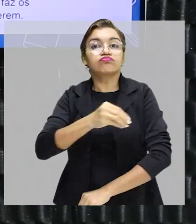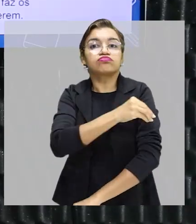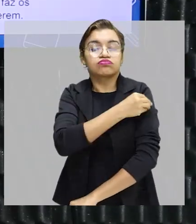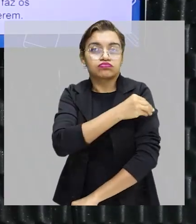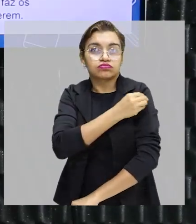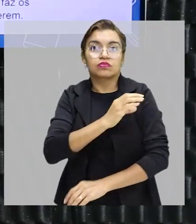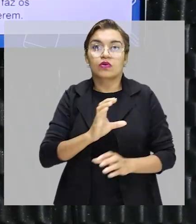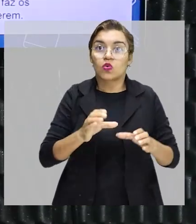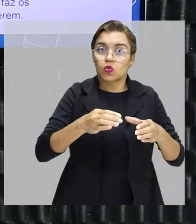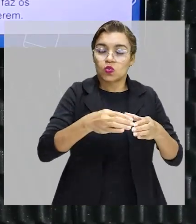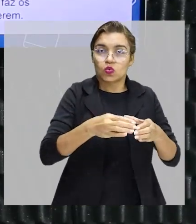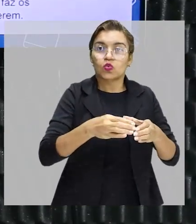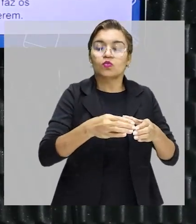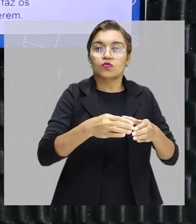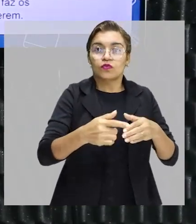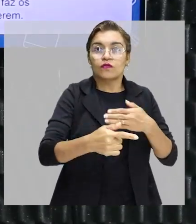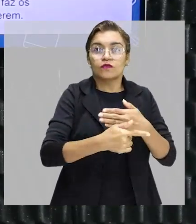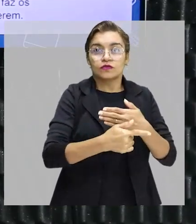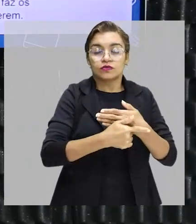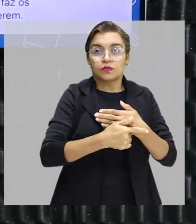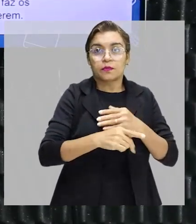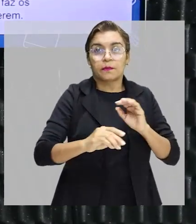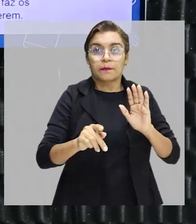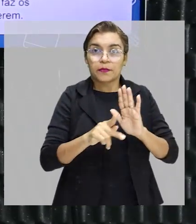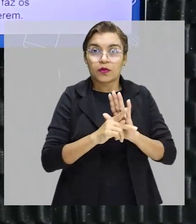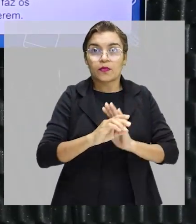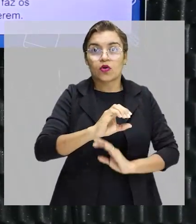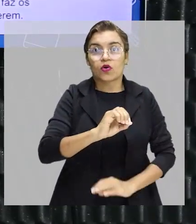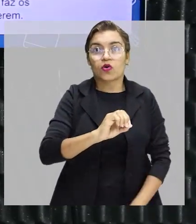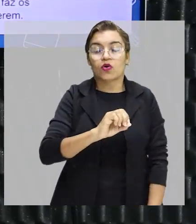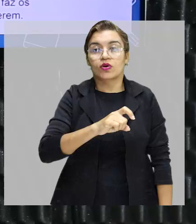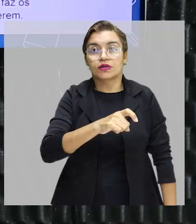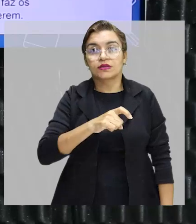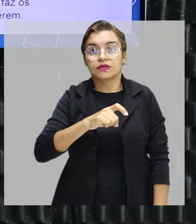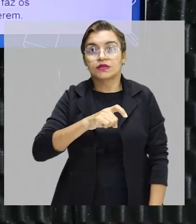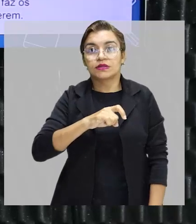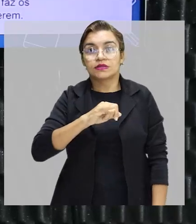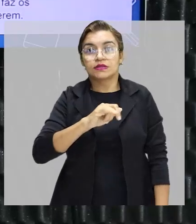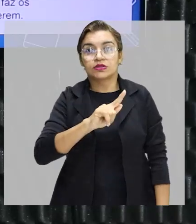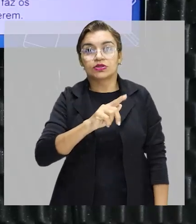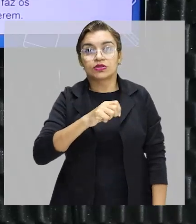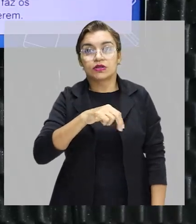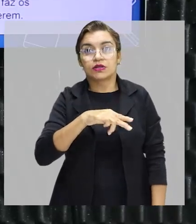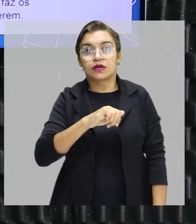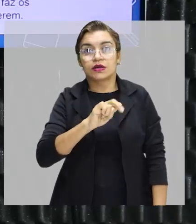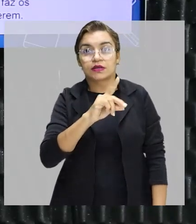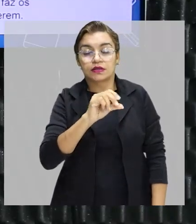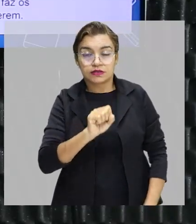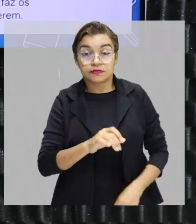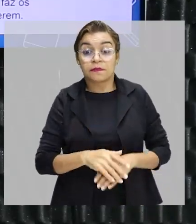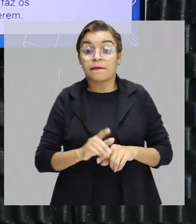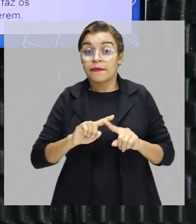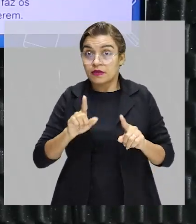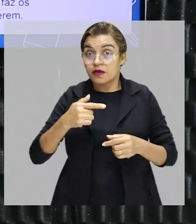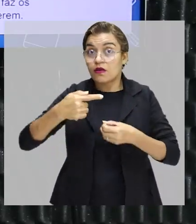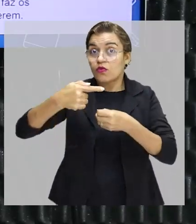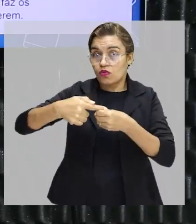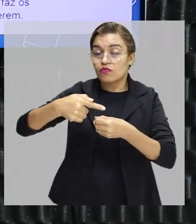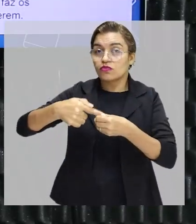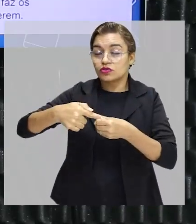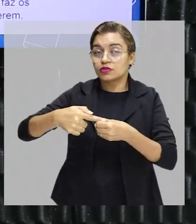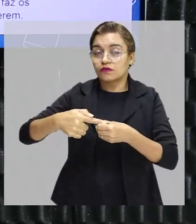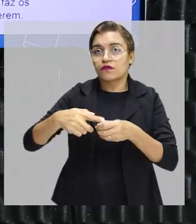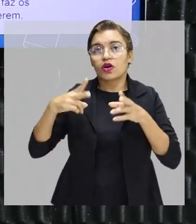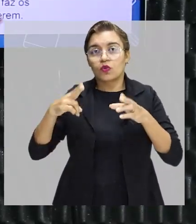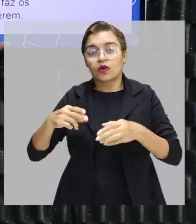grupo das funções oxigenadas. No entanto, o etanol ele funciona como combustível, assim como